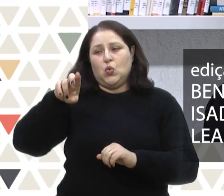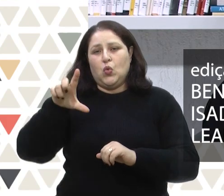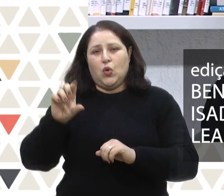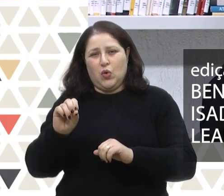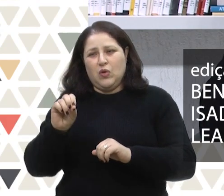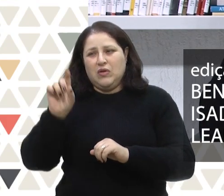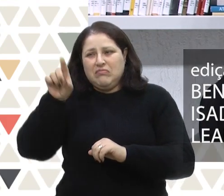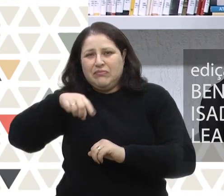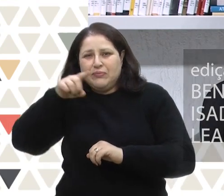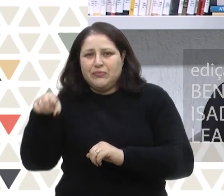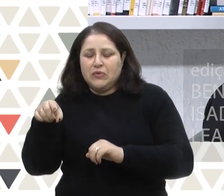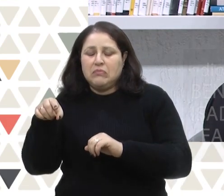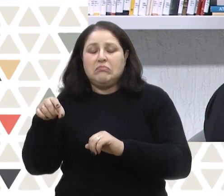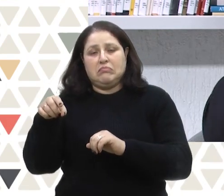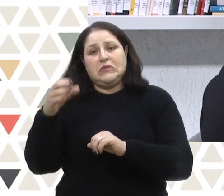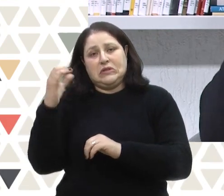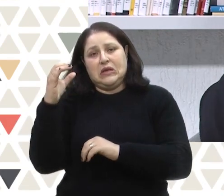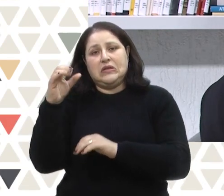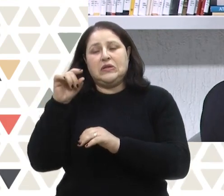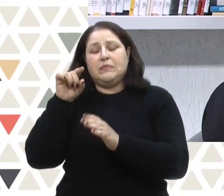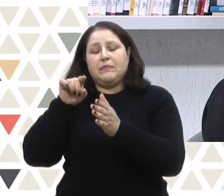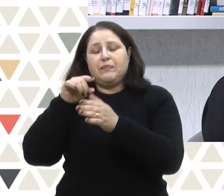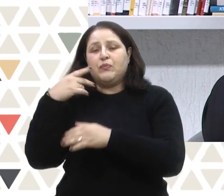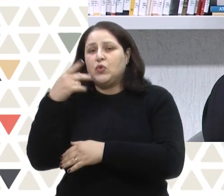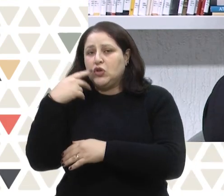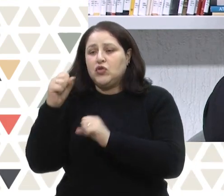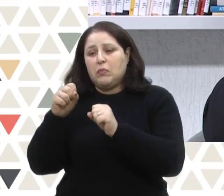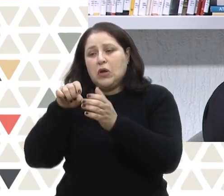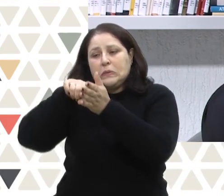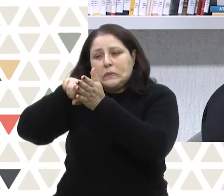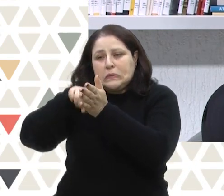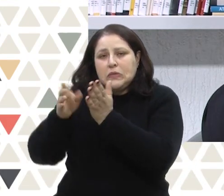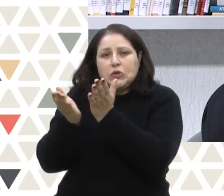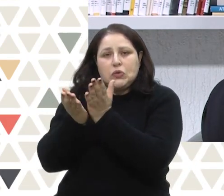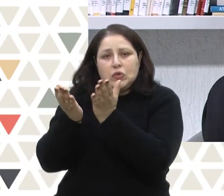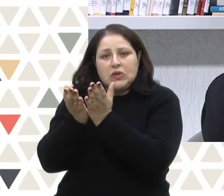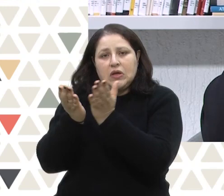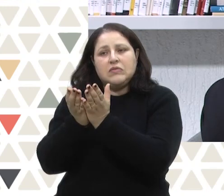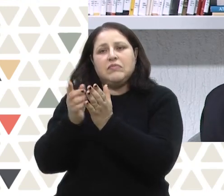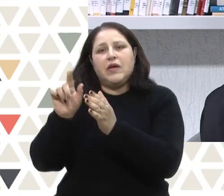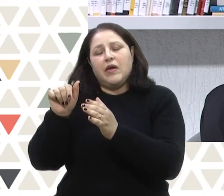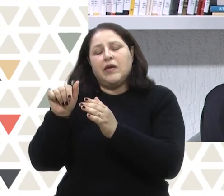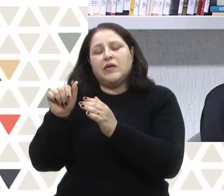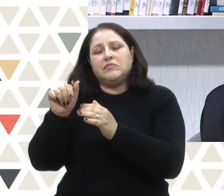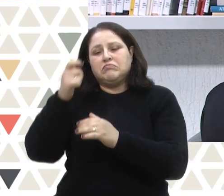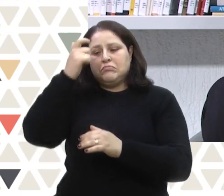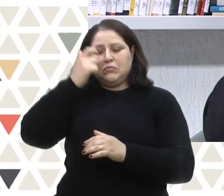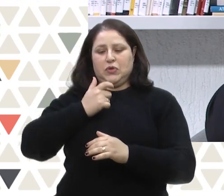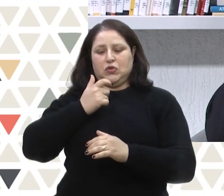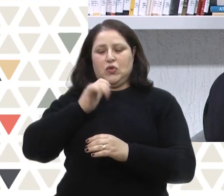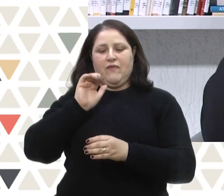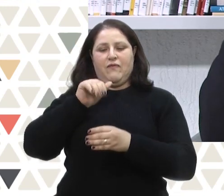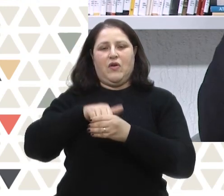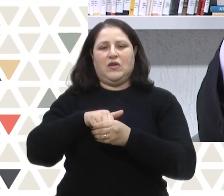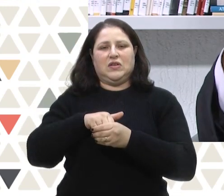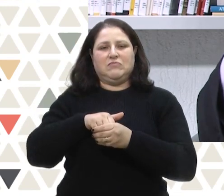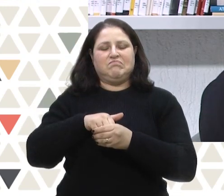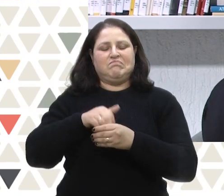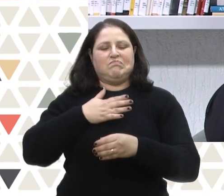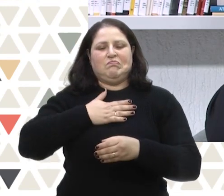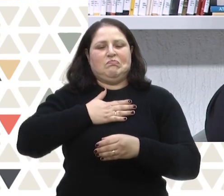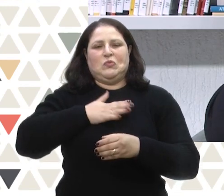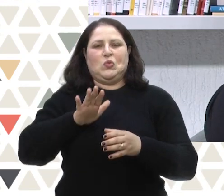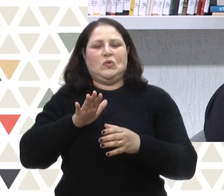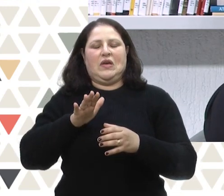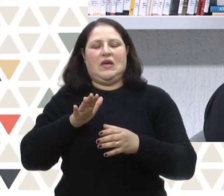a ser estudado, que tenha relevância, que pode ser uma vontade do eleitor em manifestar uma insatisfação. No entanto, do ponto de